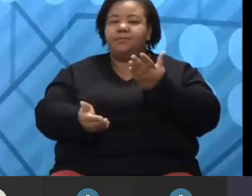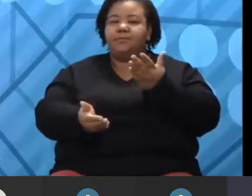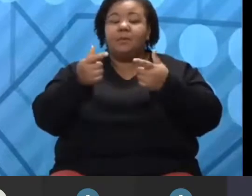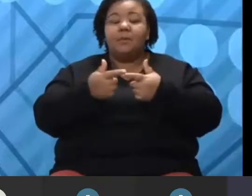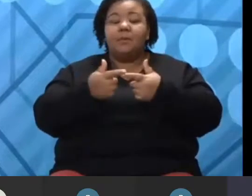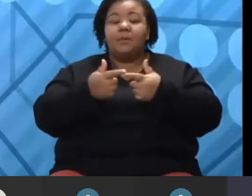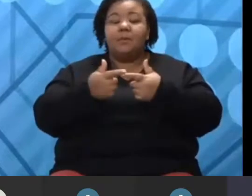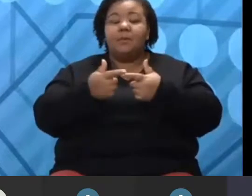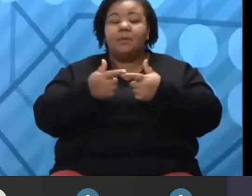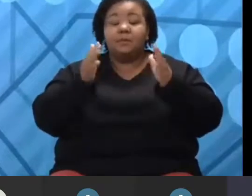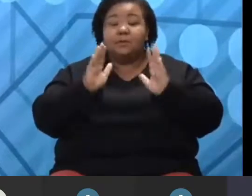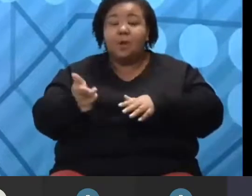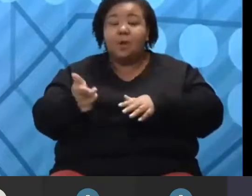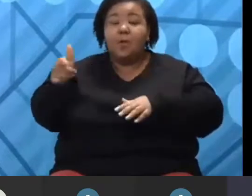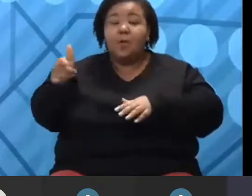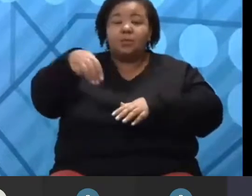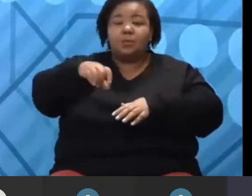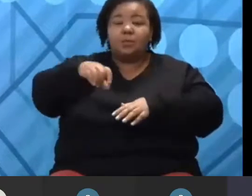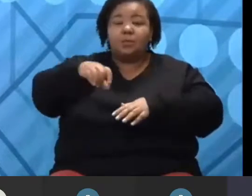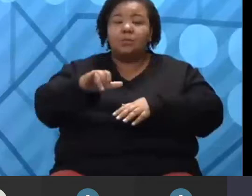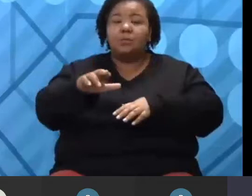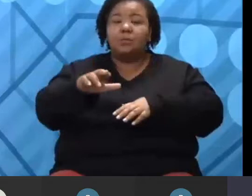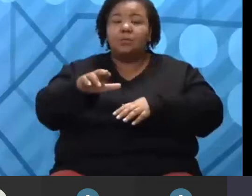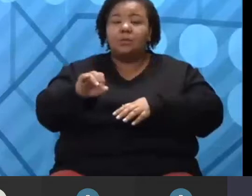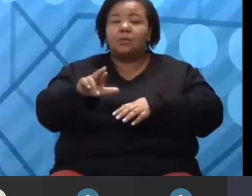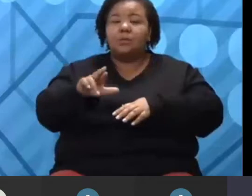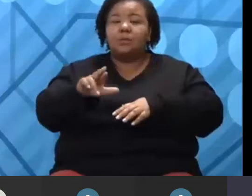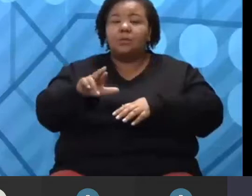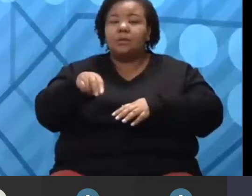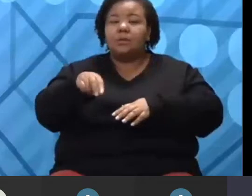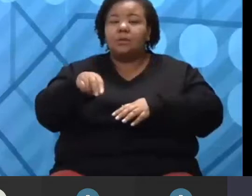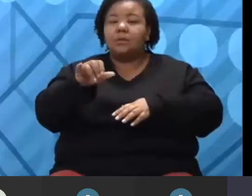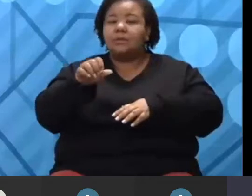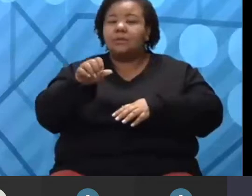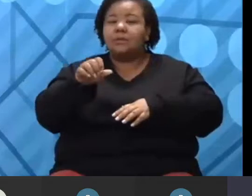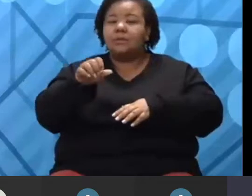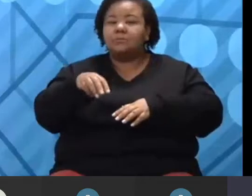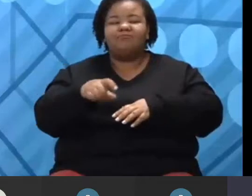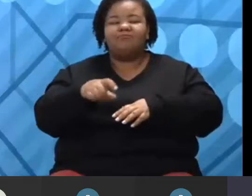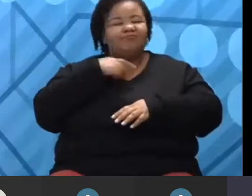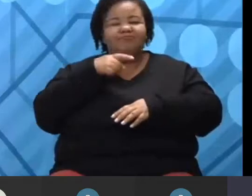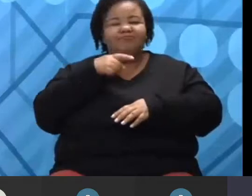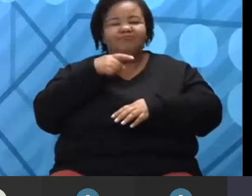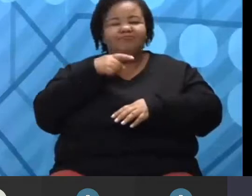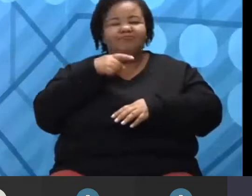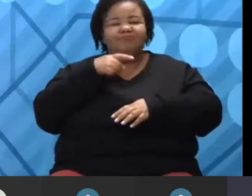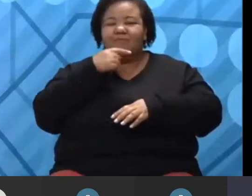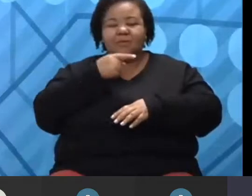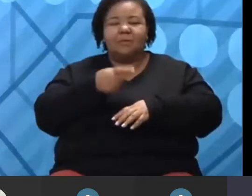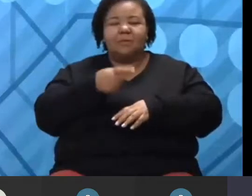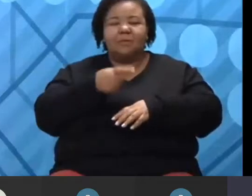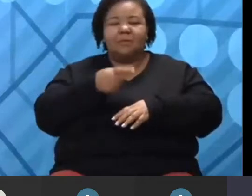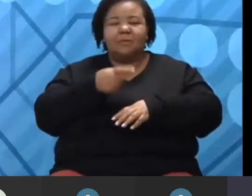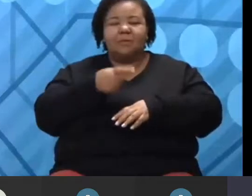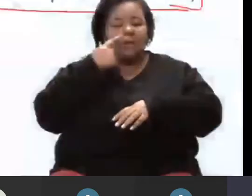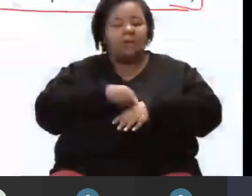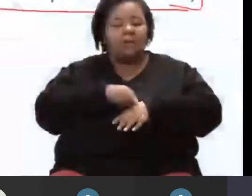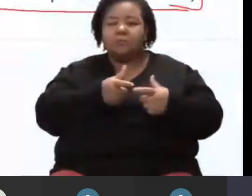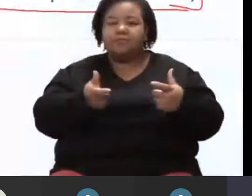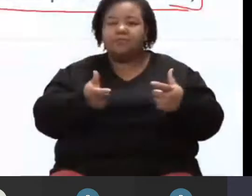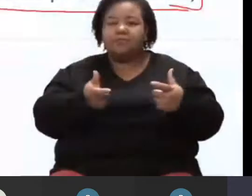já esteja contaminado, você não consegue mais utilizar para o crescimento de novos micro-organismos. Voltando ao quadro,